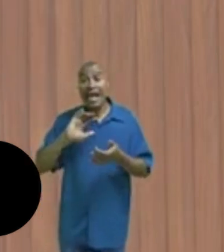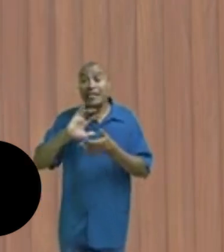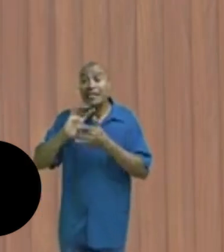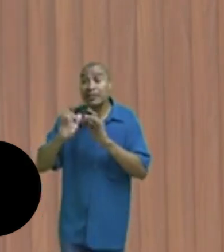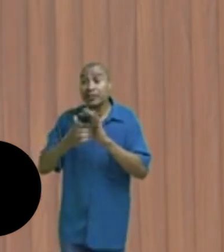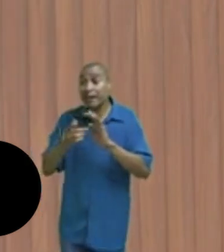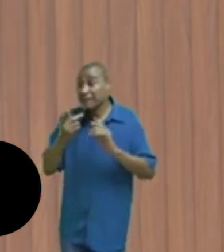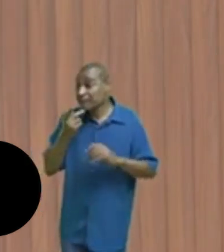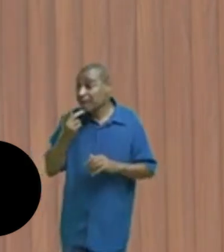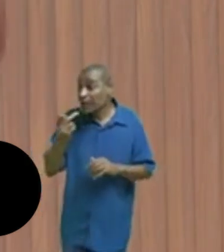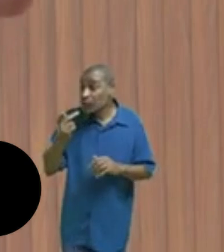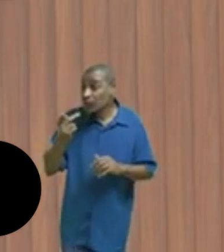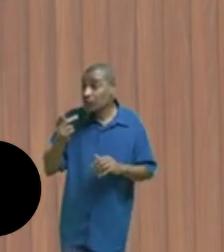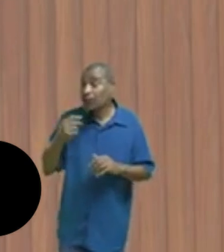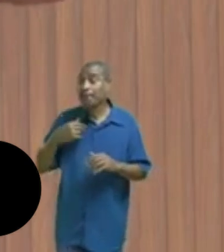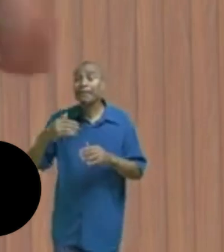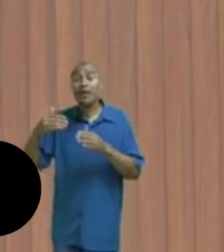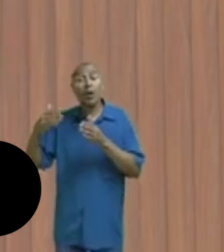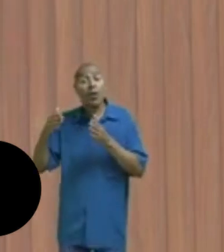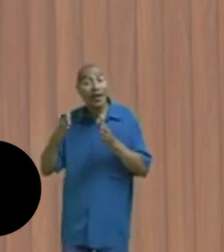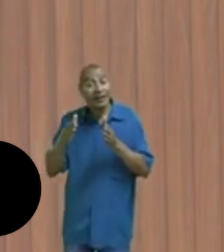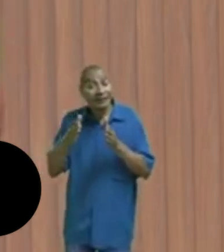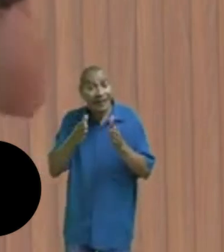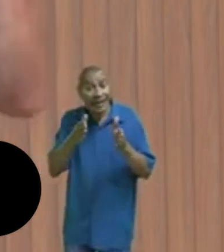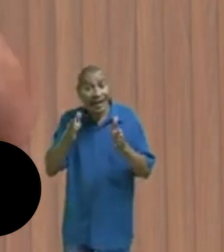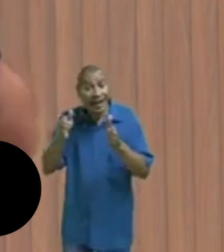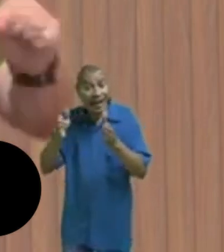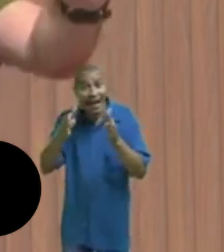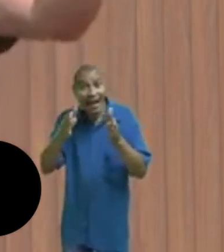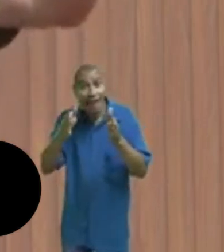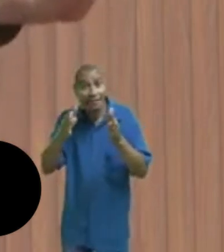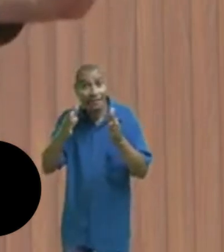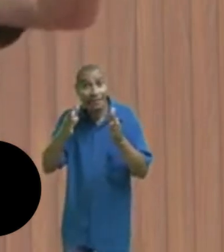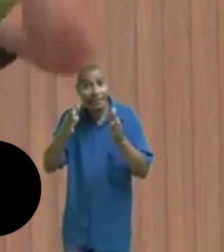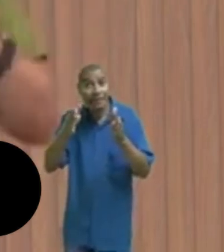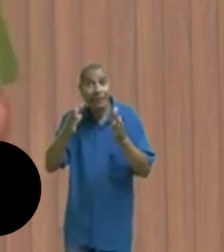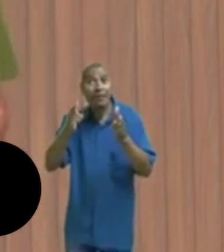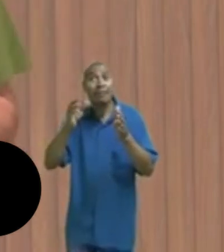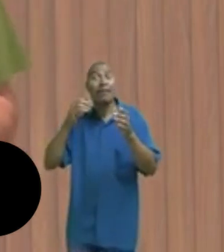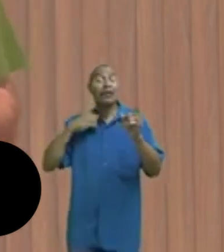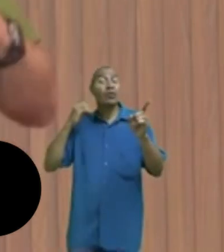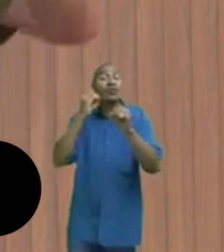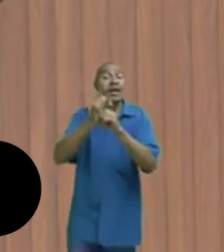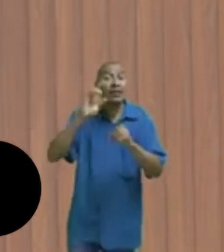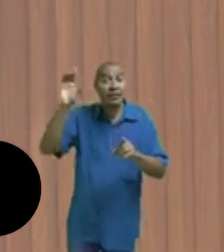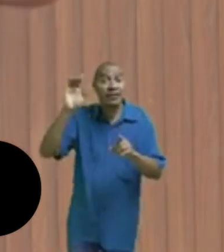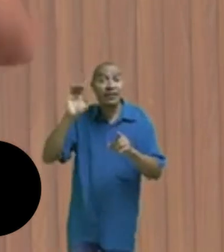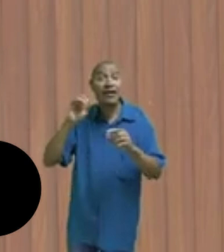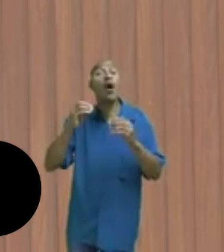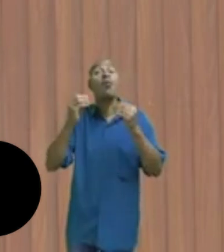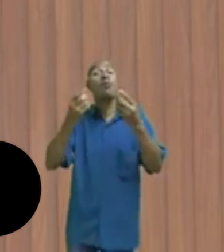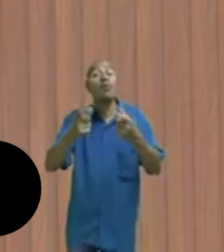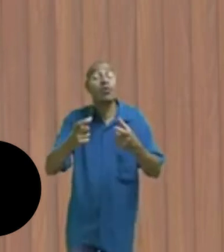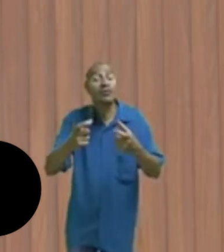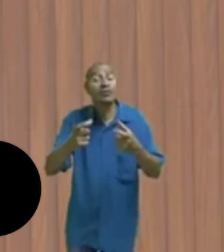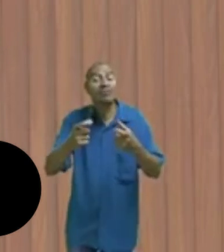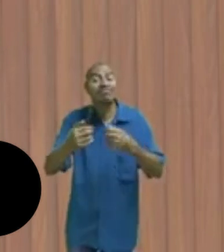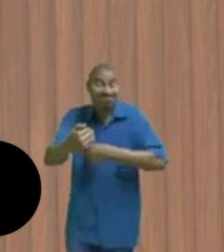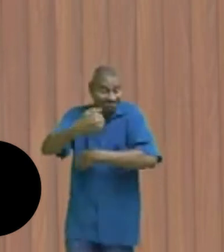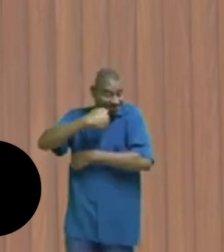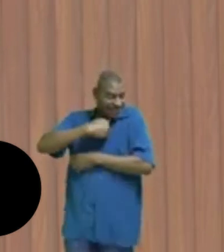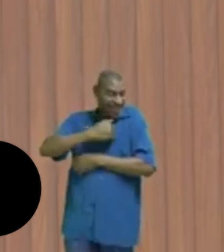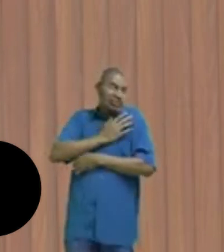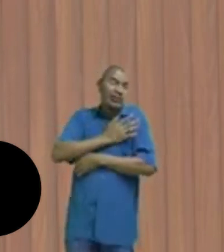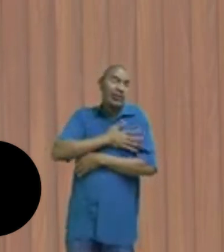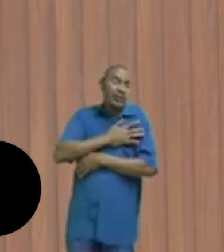que o caminho para Deus passa por dentro do coração, passa pelo interior do homem.